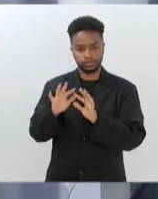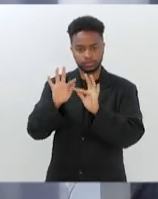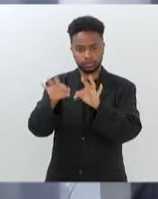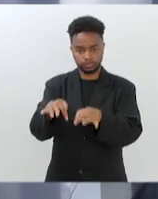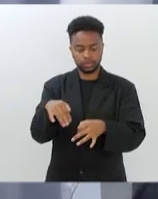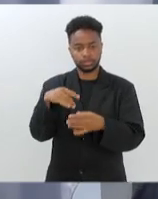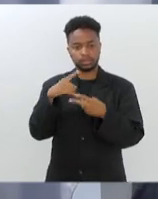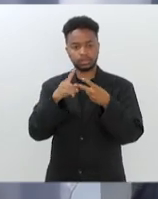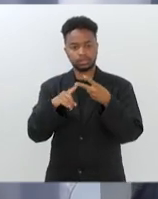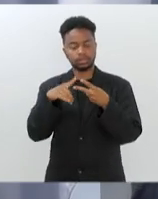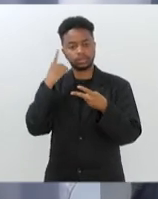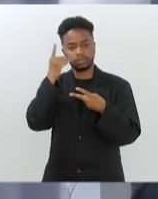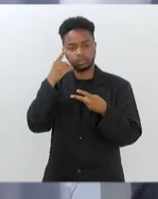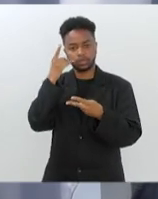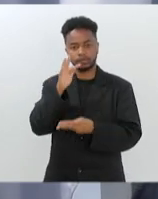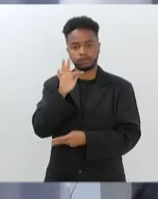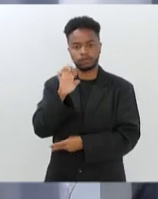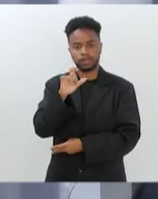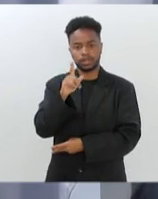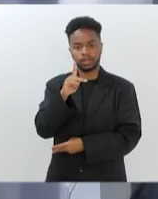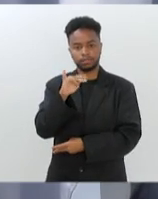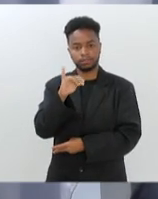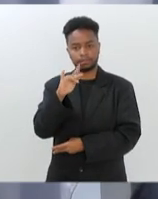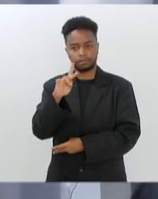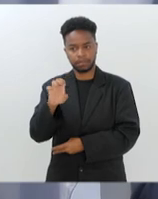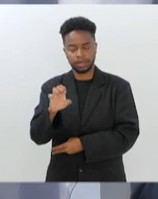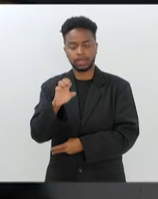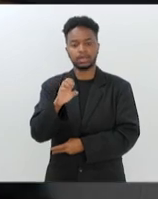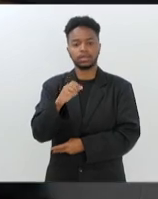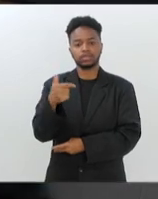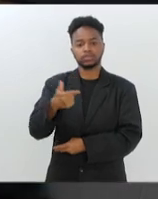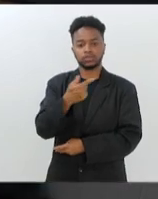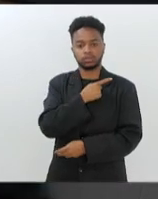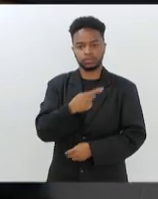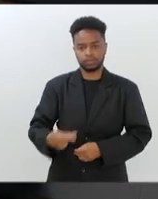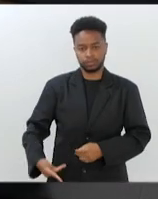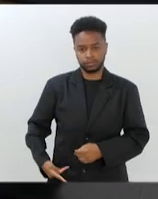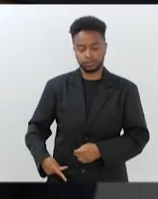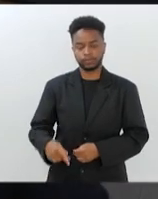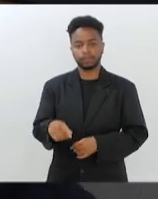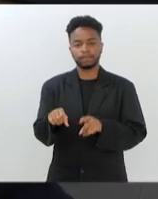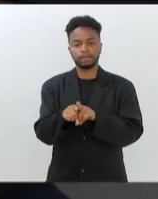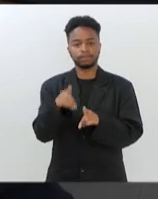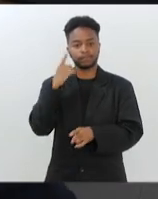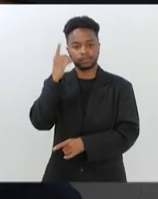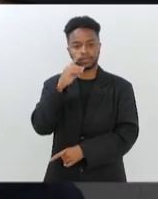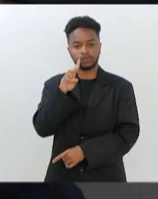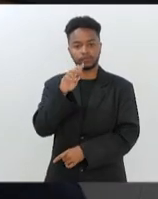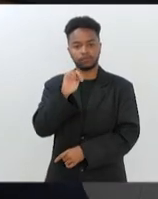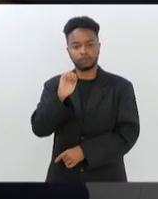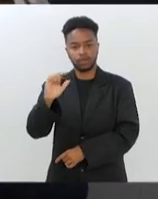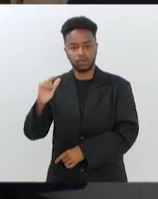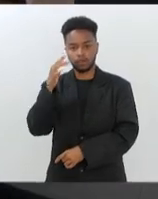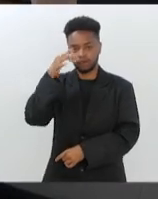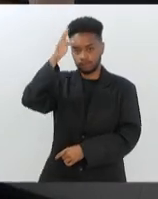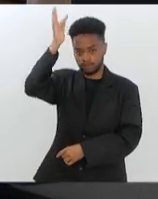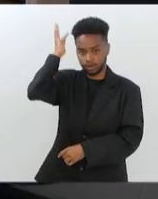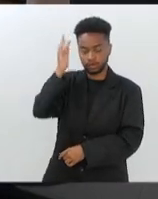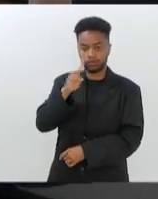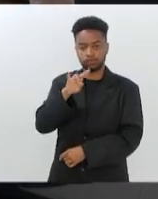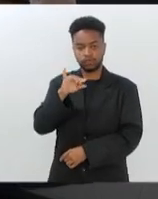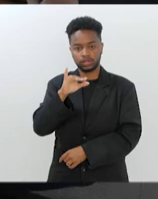Felipe poubel vice-presidente da comissão parlamentar de inquérito Deputado Valdo Ceasa Deputado Fred Pacheco Deputado Vinícius